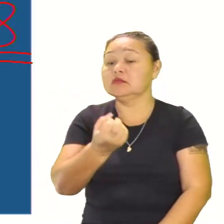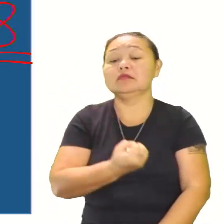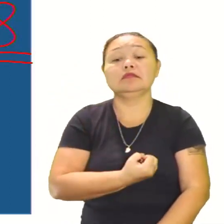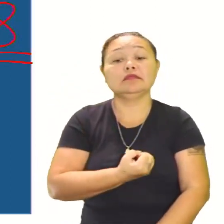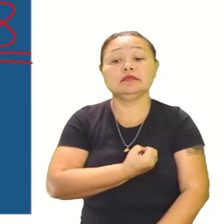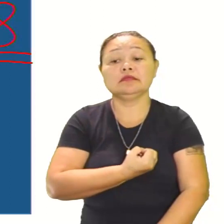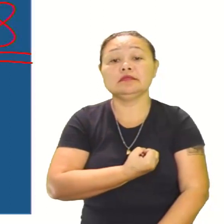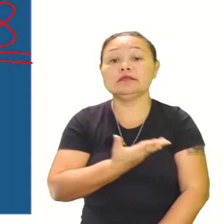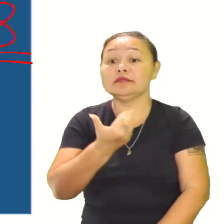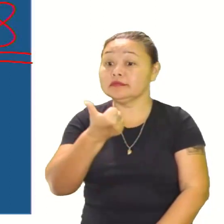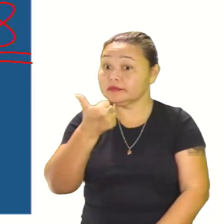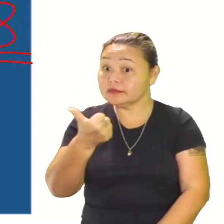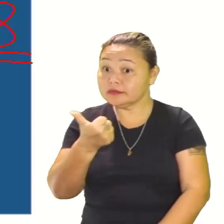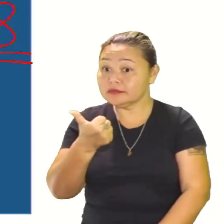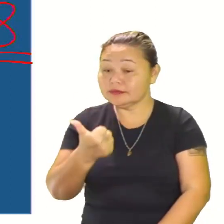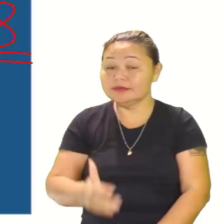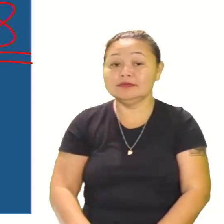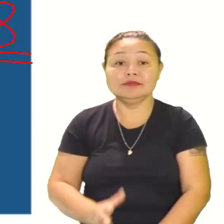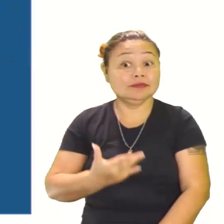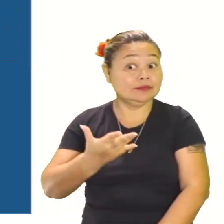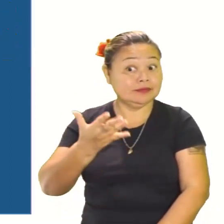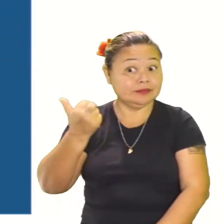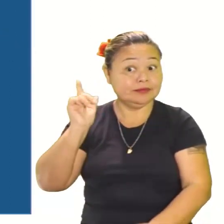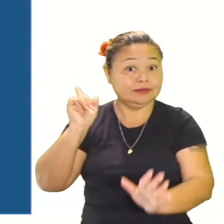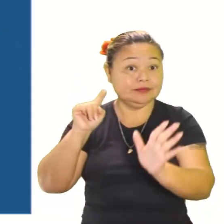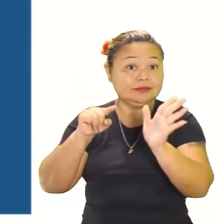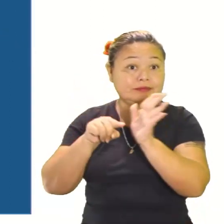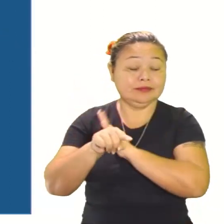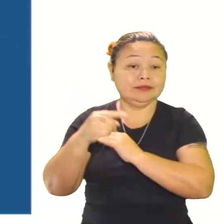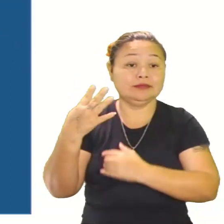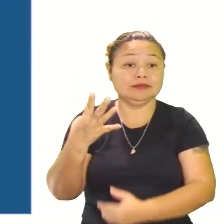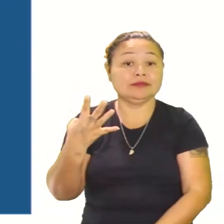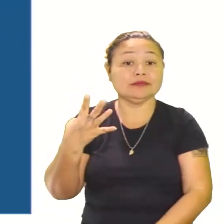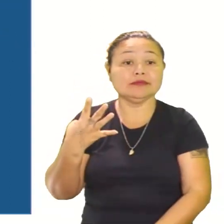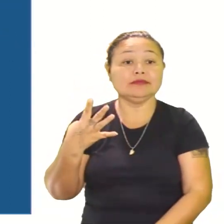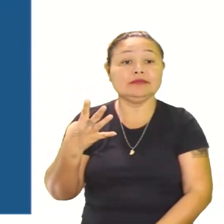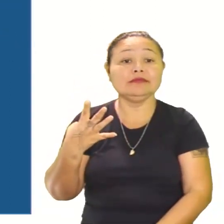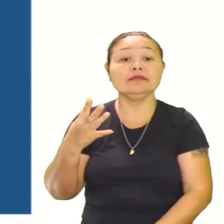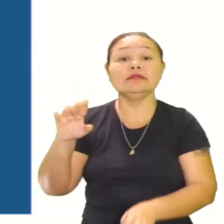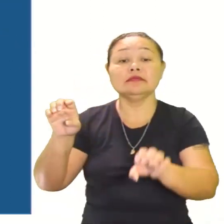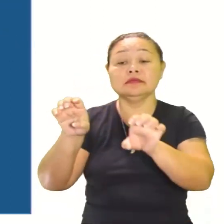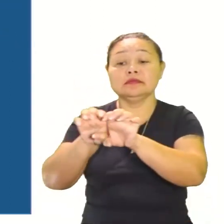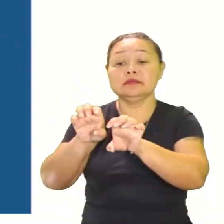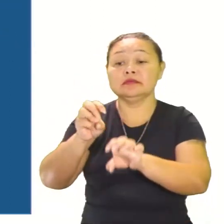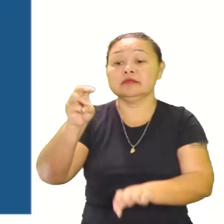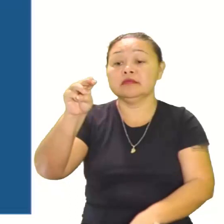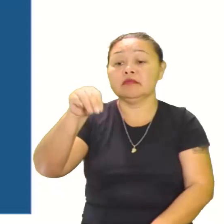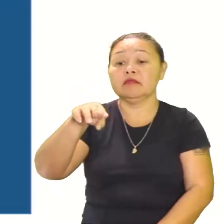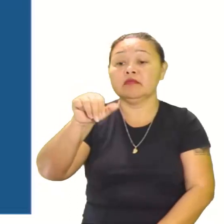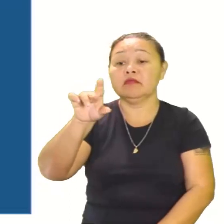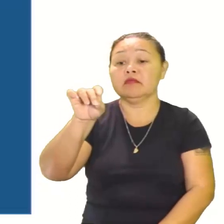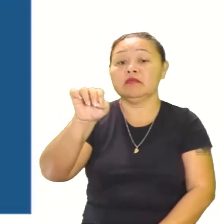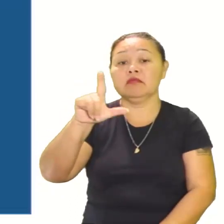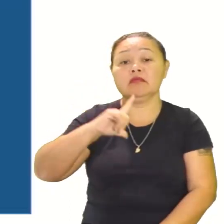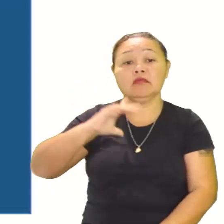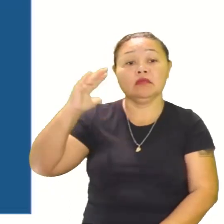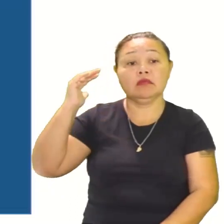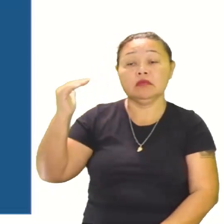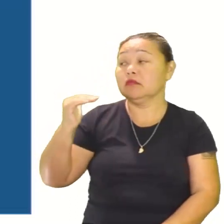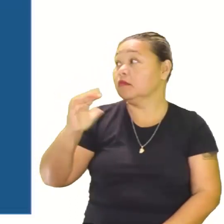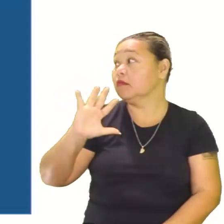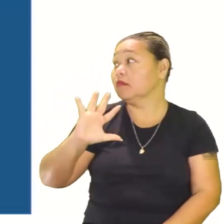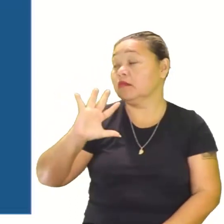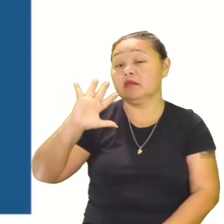absoluta do número, tá bom? Beleza? Vamos então à pergunta de número 4, olha lá. Na equação modular abaixo,